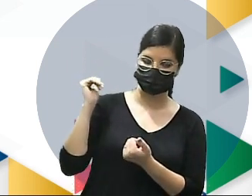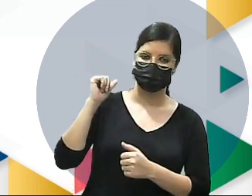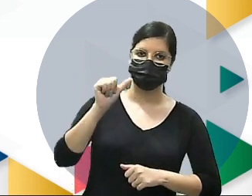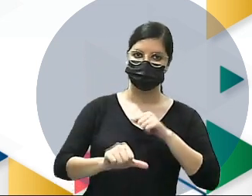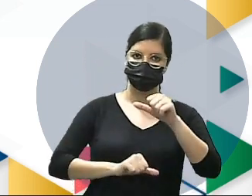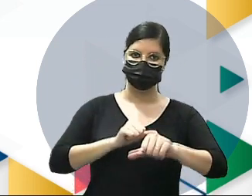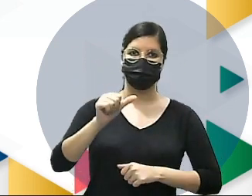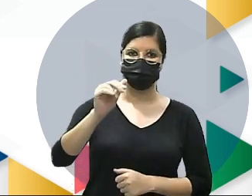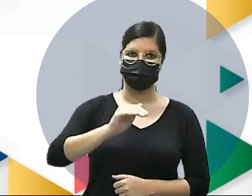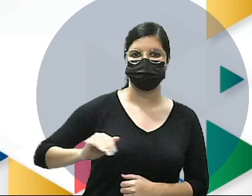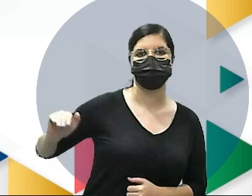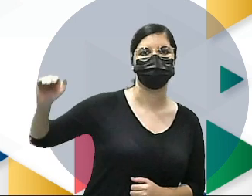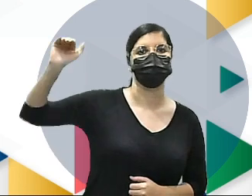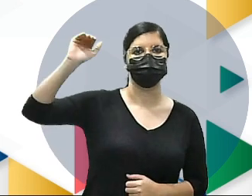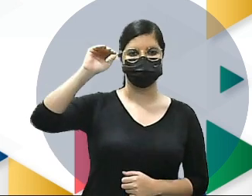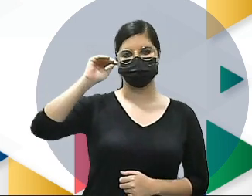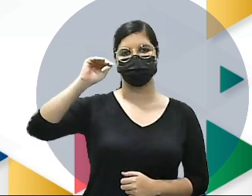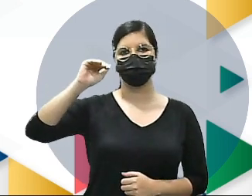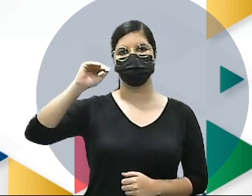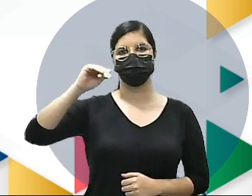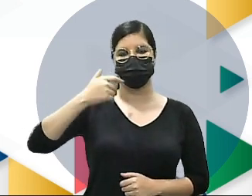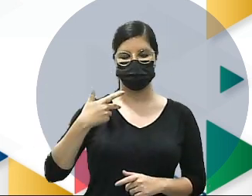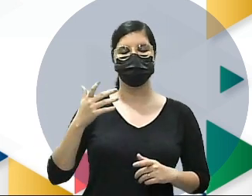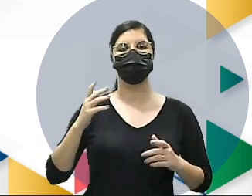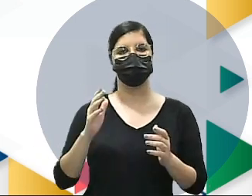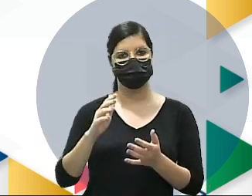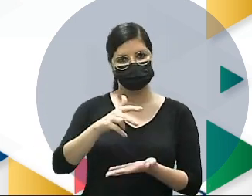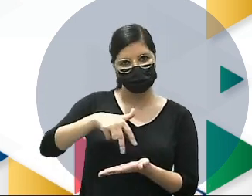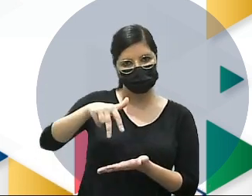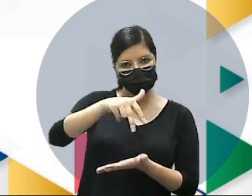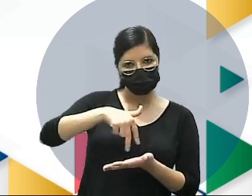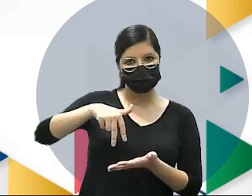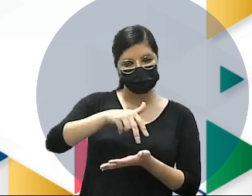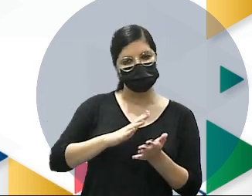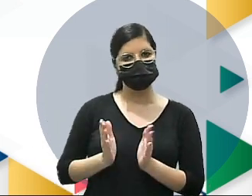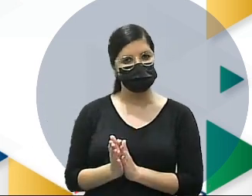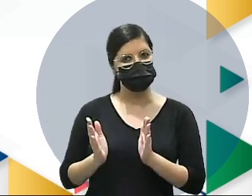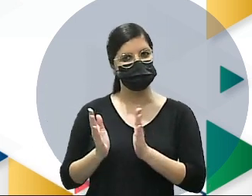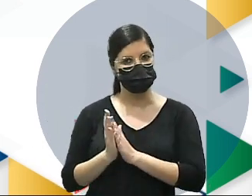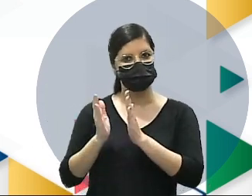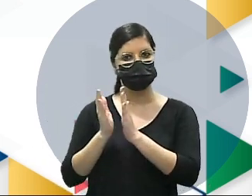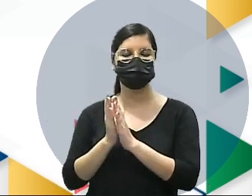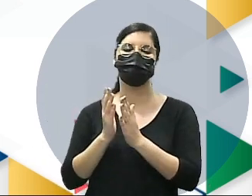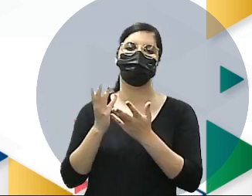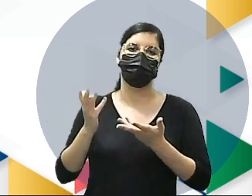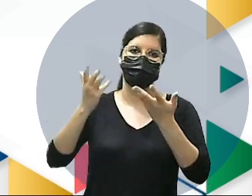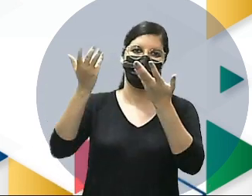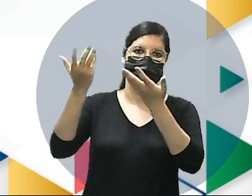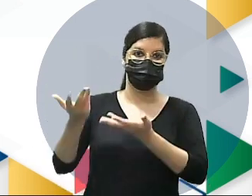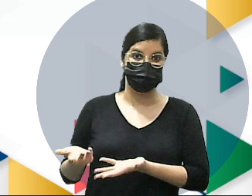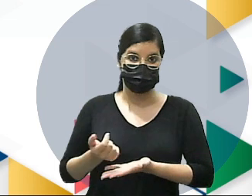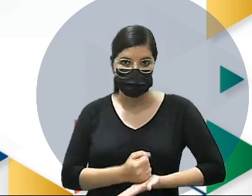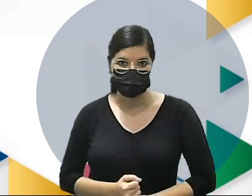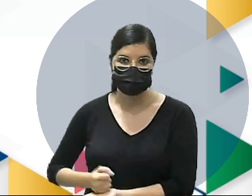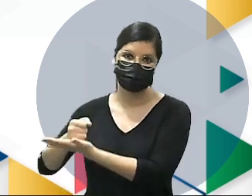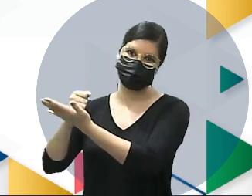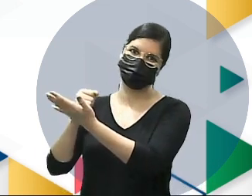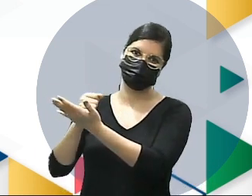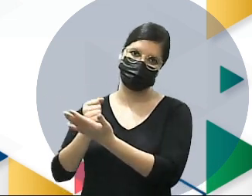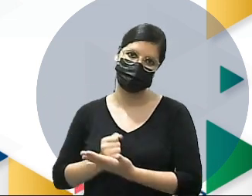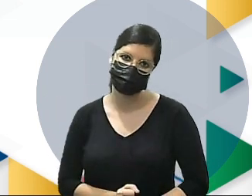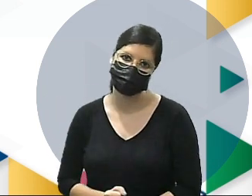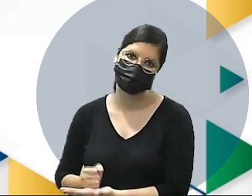ele ia se tornar um adulto esse te torou uma celebração através da dança né vou no ritual através da dança para comemorar